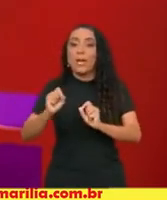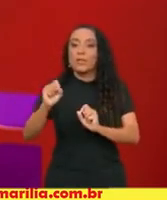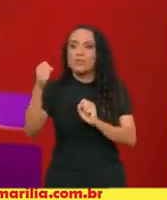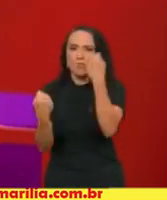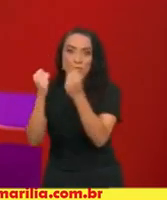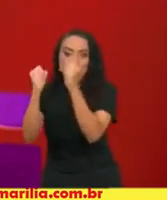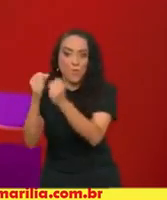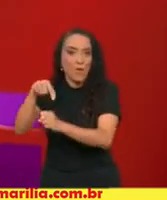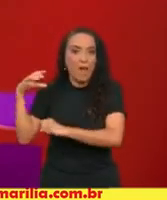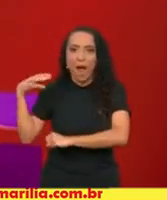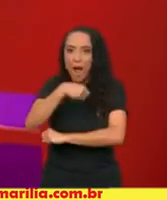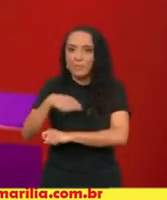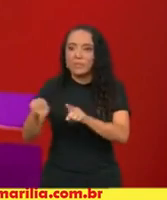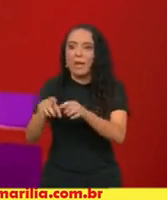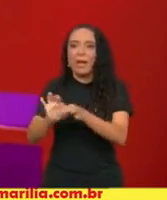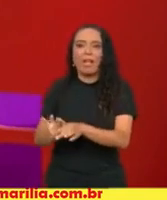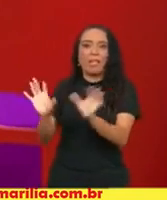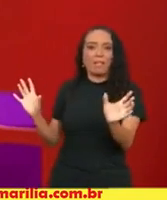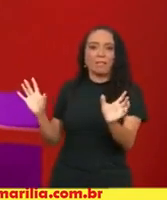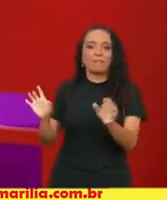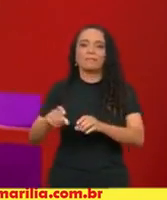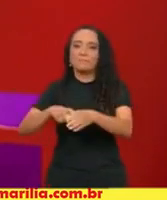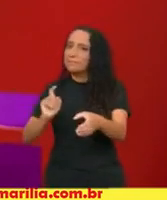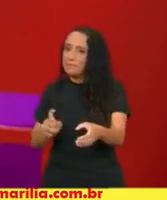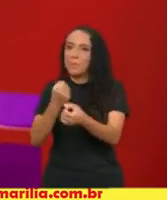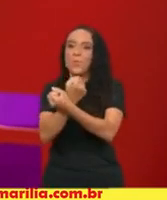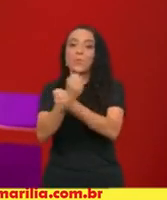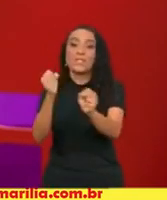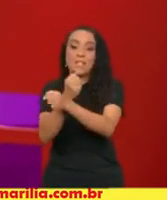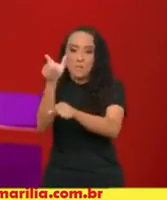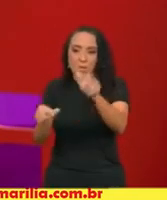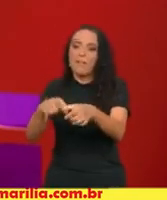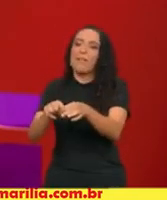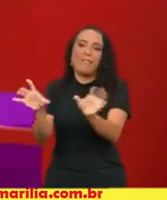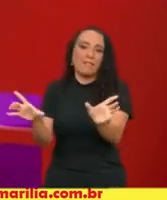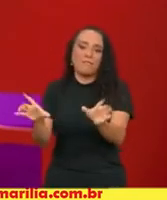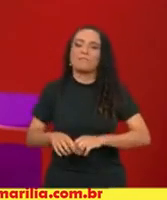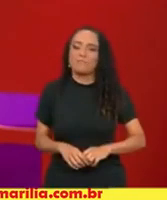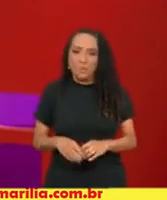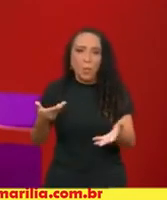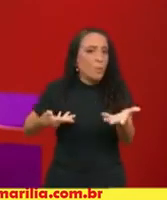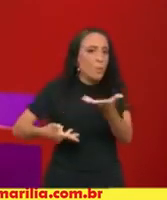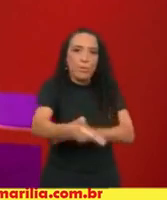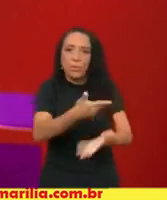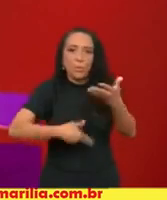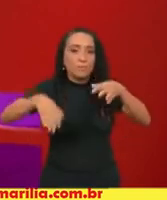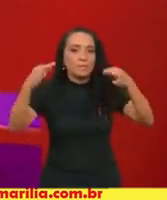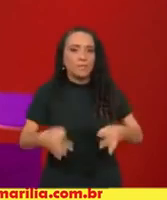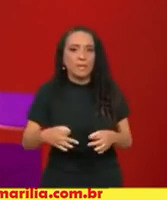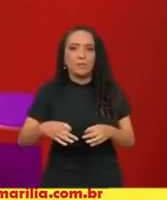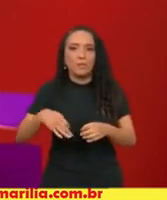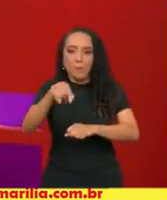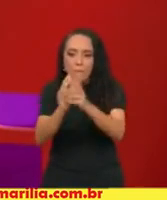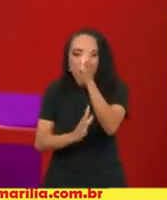industrializaram e porque emanciparam, né, os escravizados. Porque justamente, né, transformaram definitivamente a mão de obra em mão